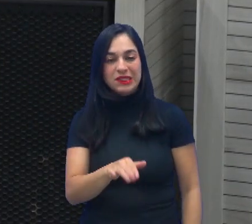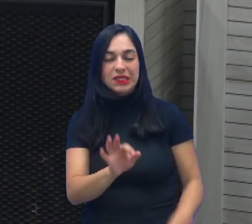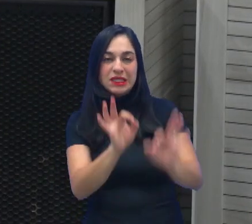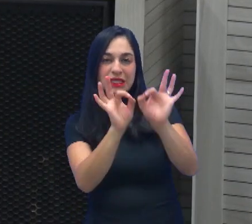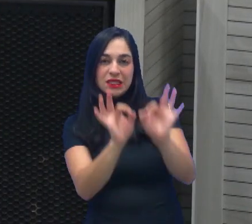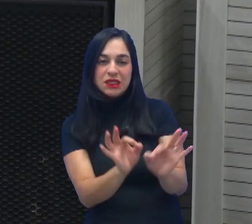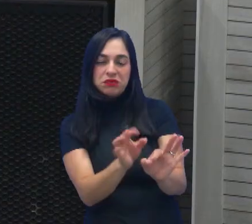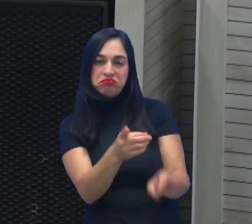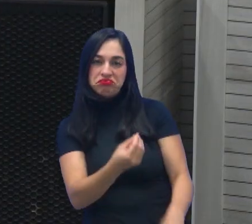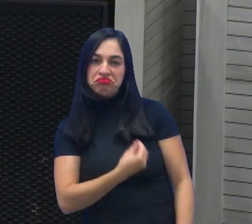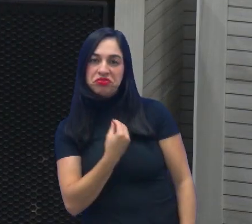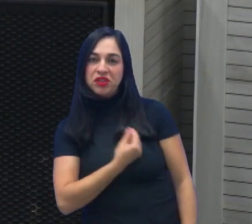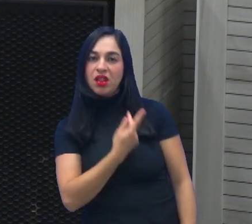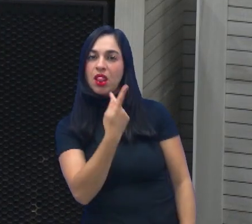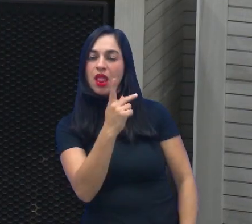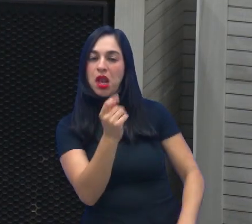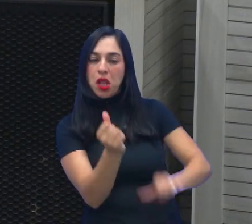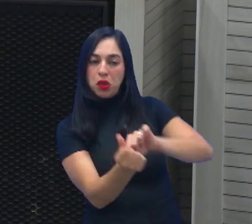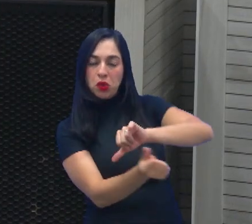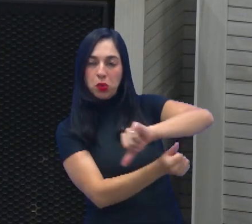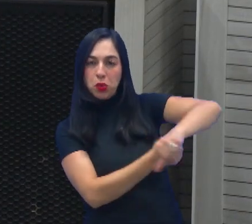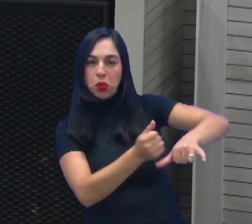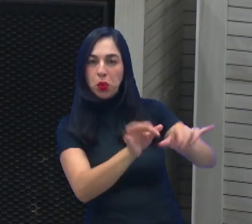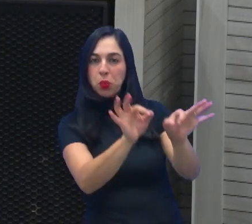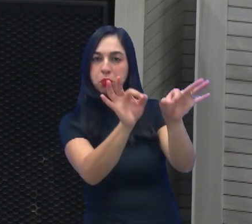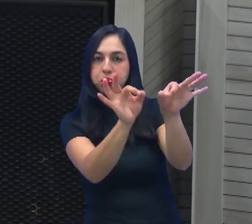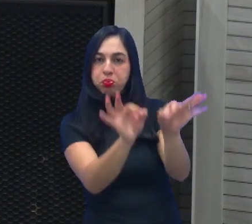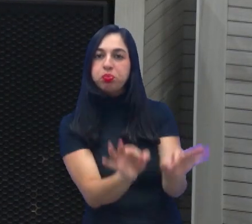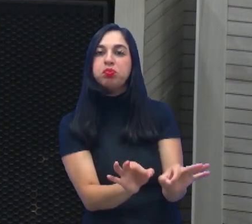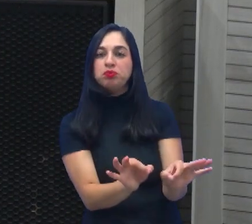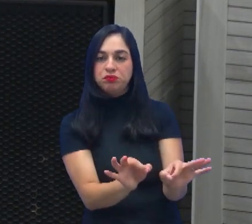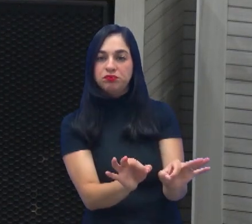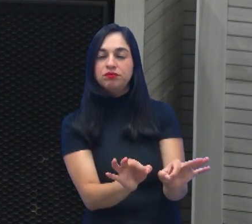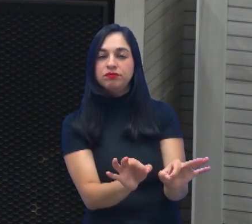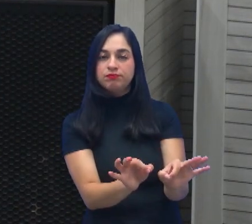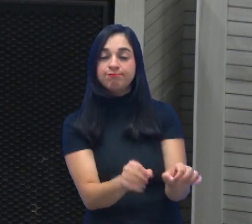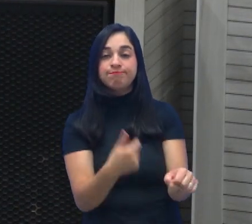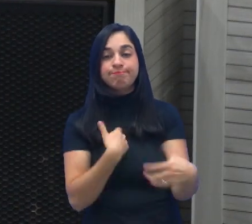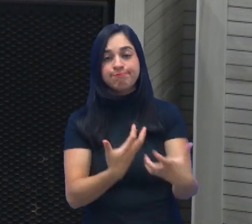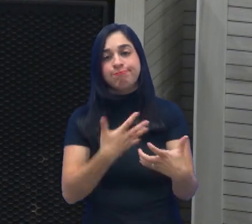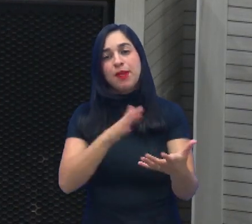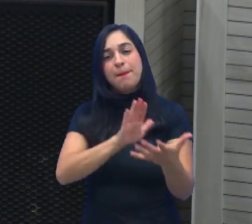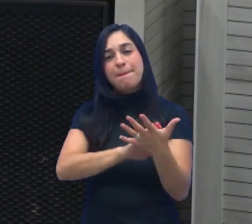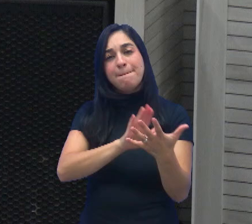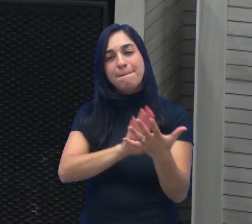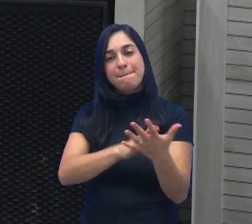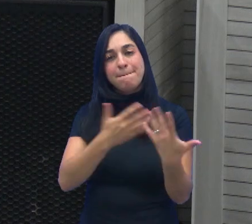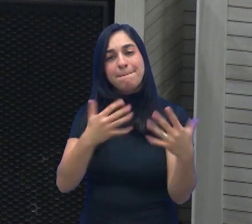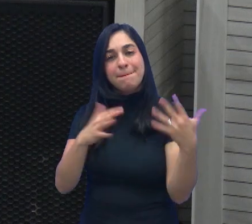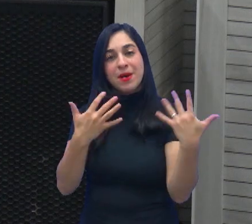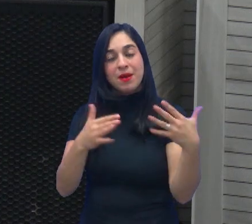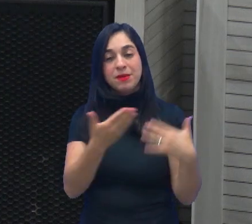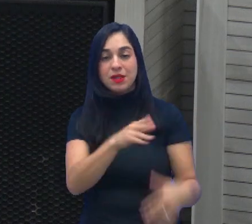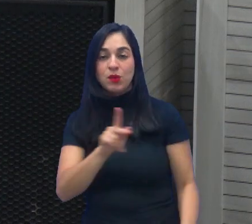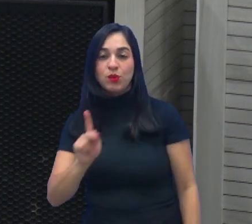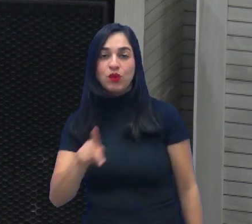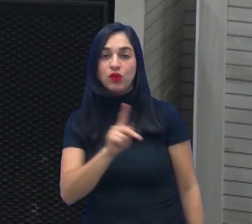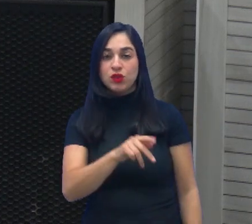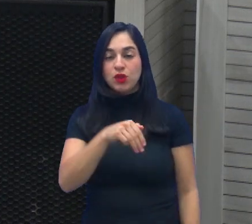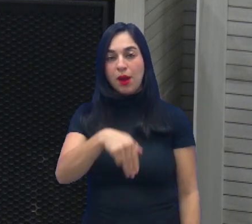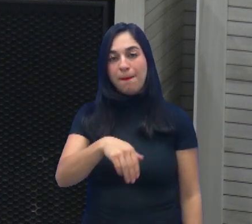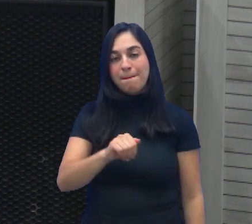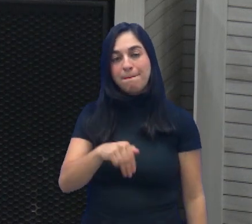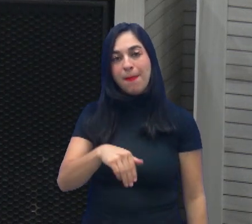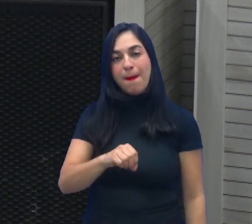transformada na pessoa dela. Então, eu quero parabenizar aqui de coração o mestre Mamoro, assim, todos os nossos senseis